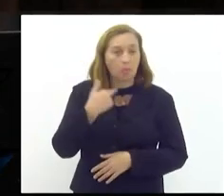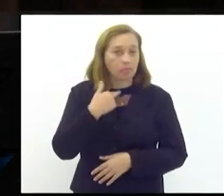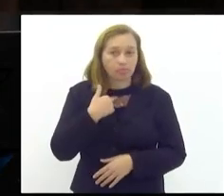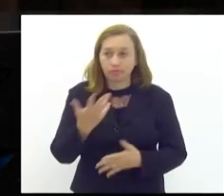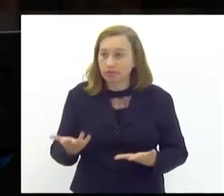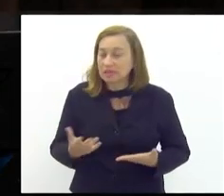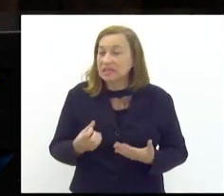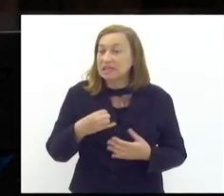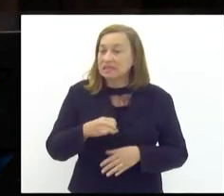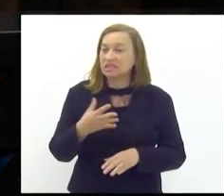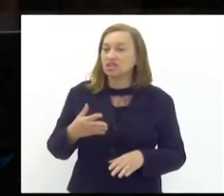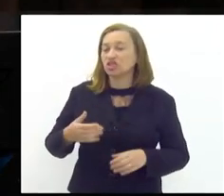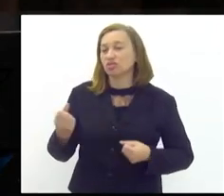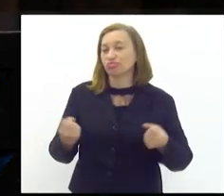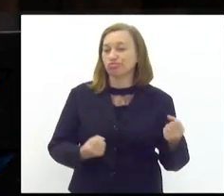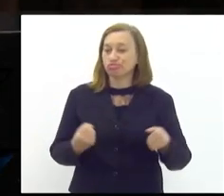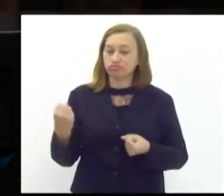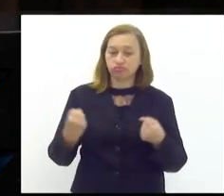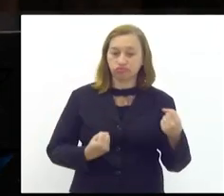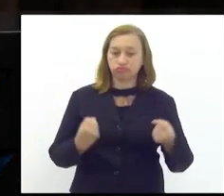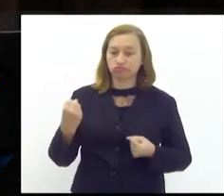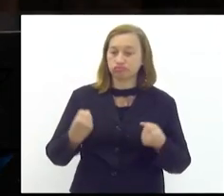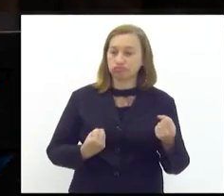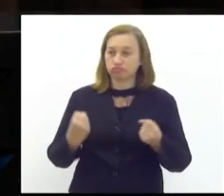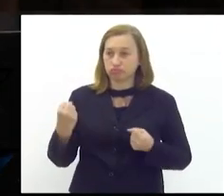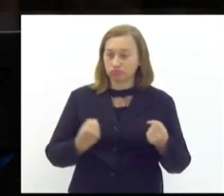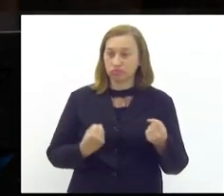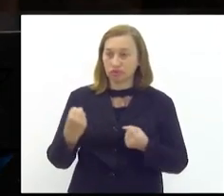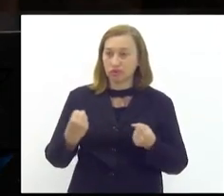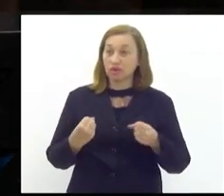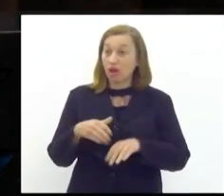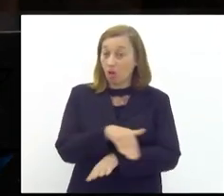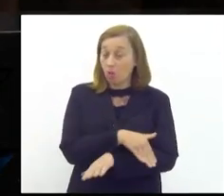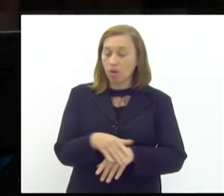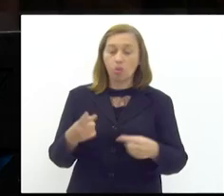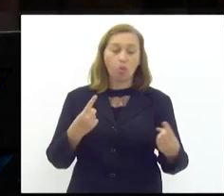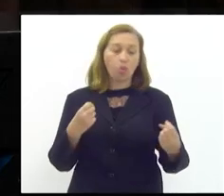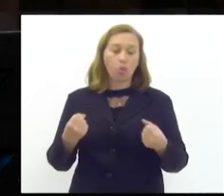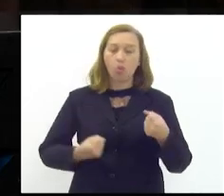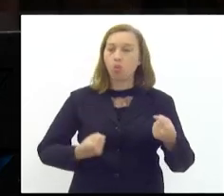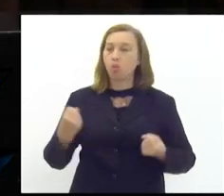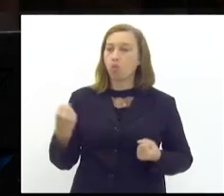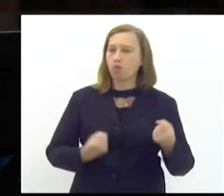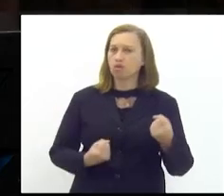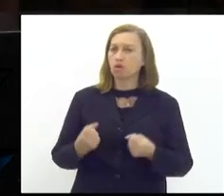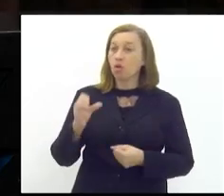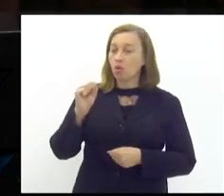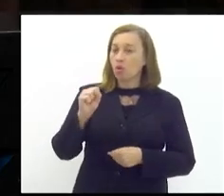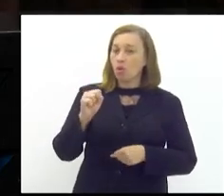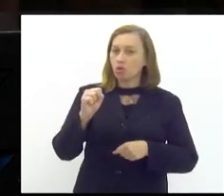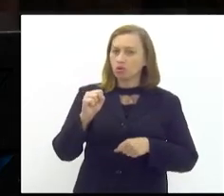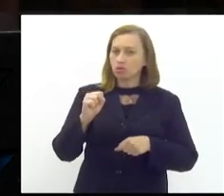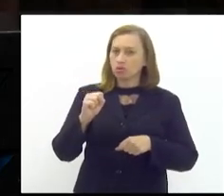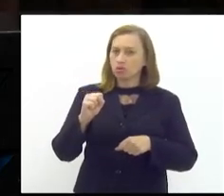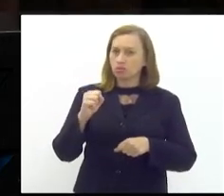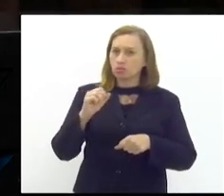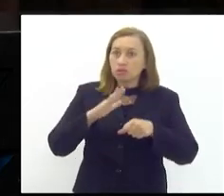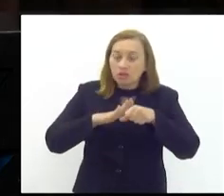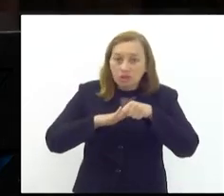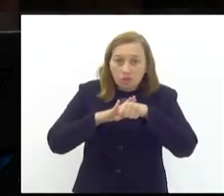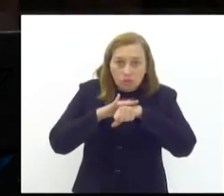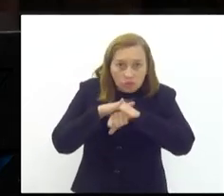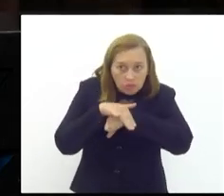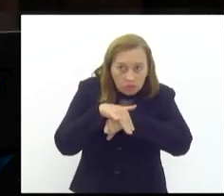se a gente anda de carro nas ruas da região metropolitana depois de 8 horas da noite